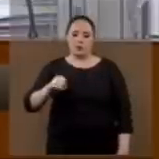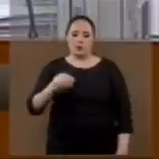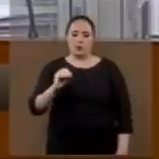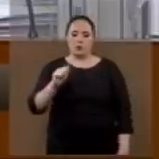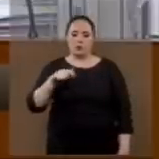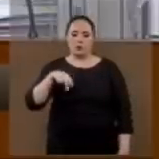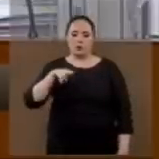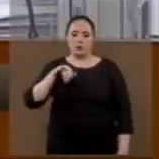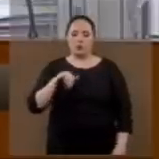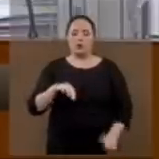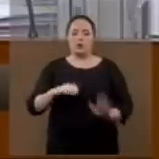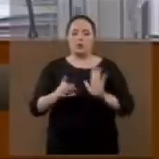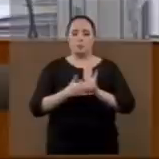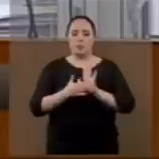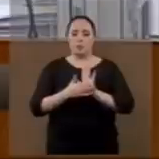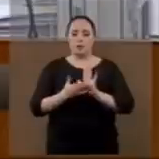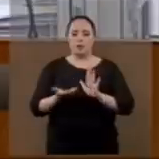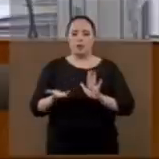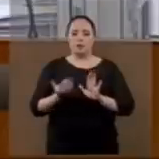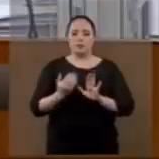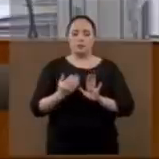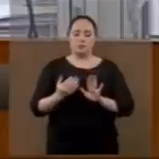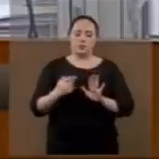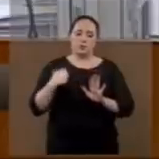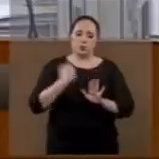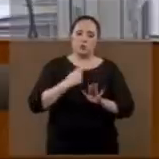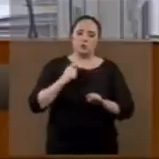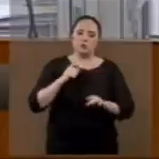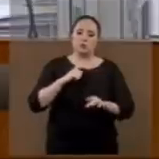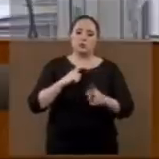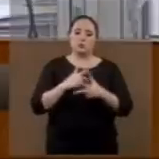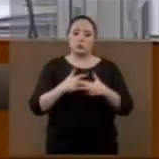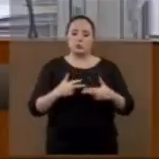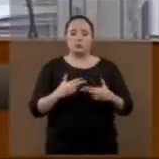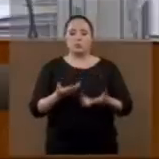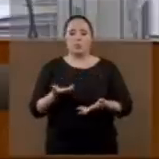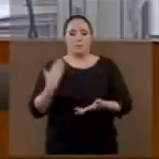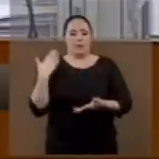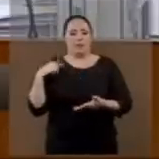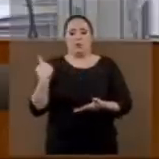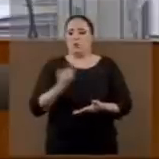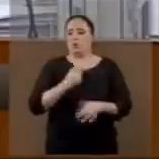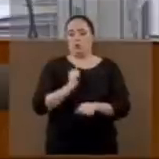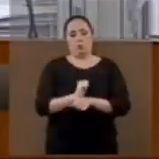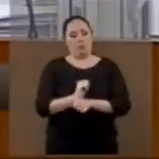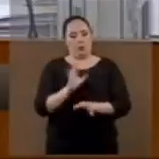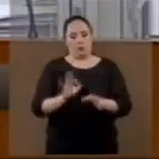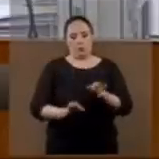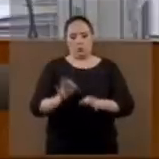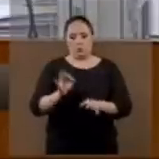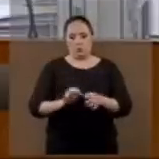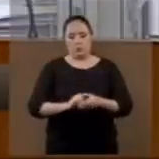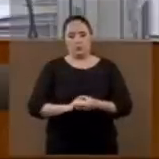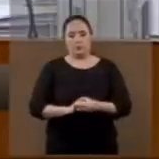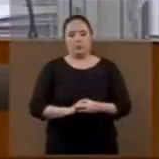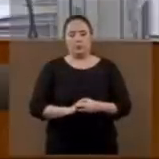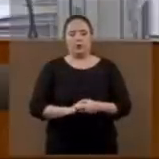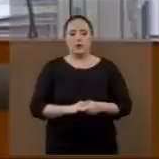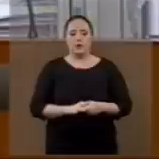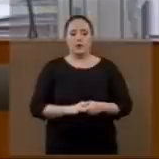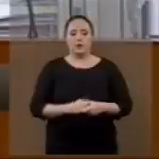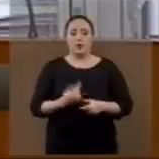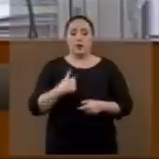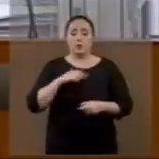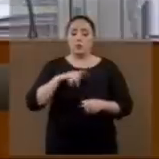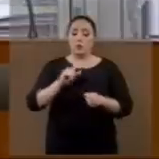em 2012, acolhido pela lei, nós tínhamos situações pretéritas, nós não interrompemos o julgamento. E eu não fiz análise